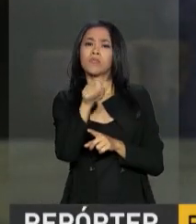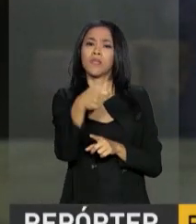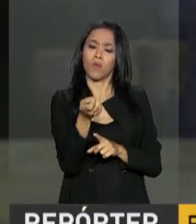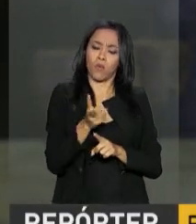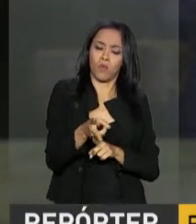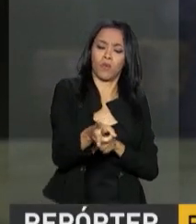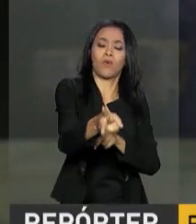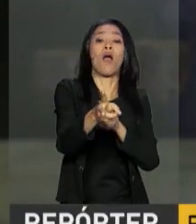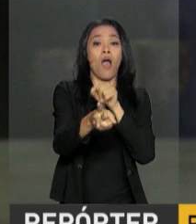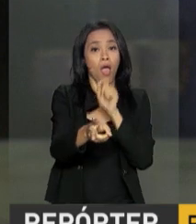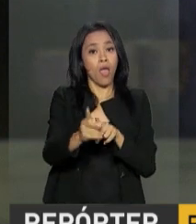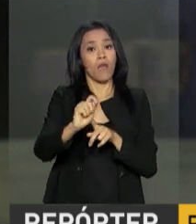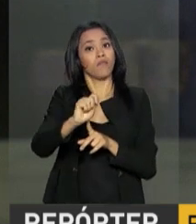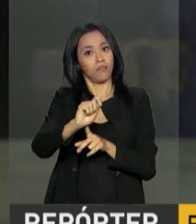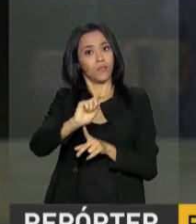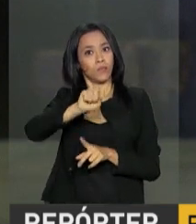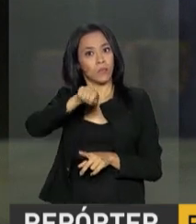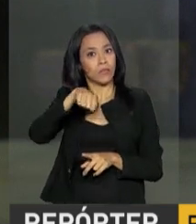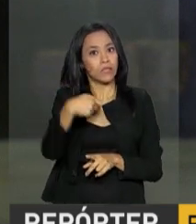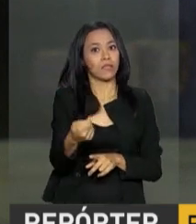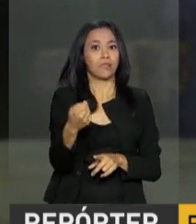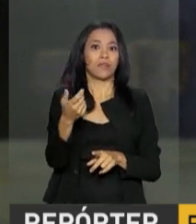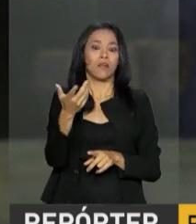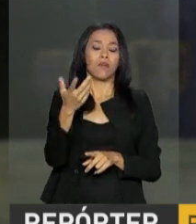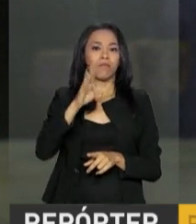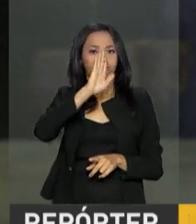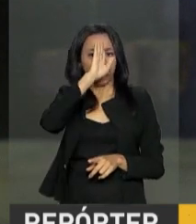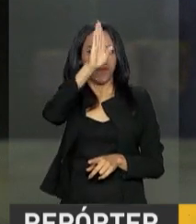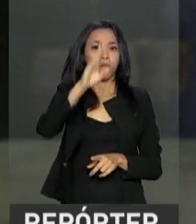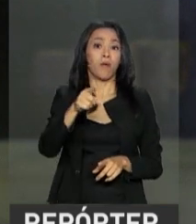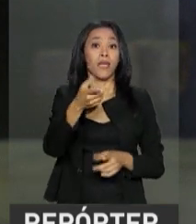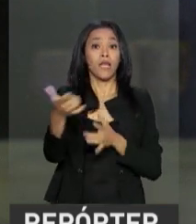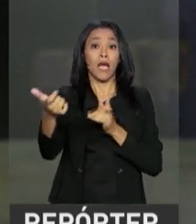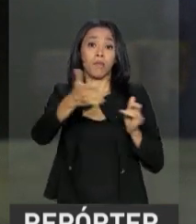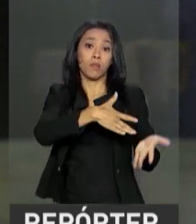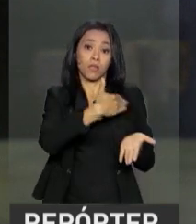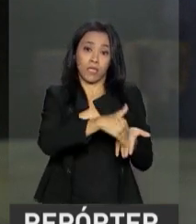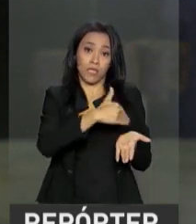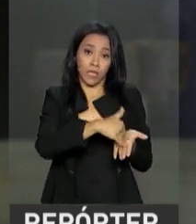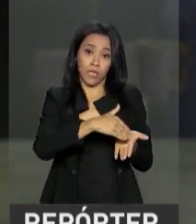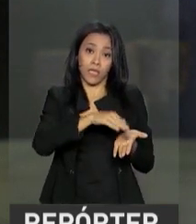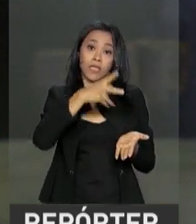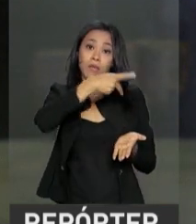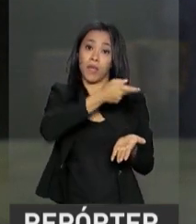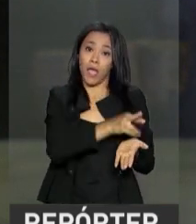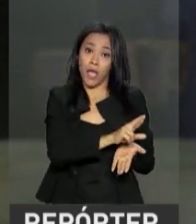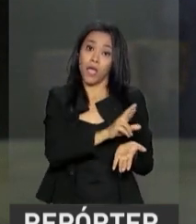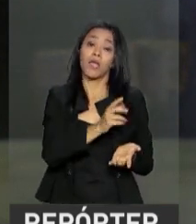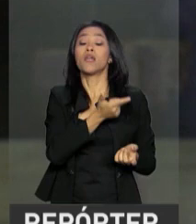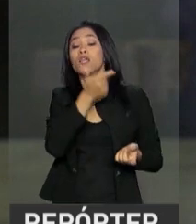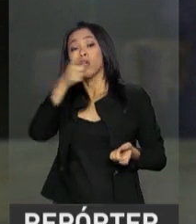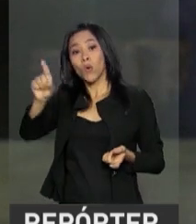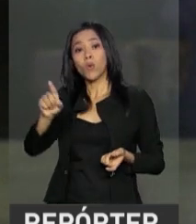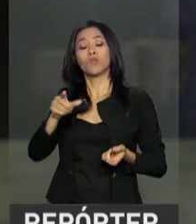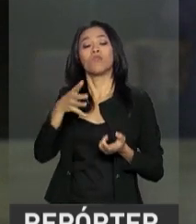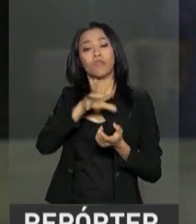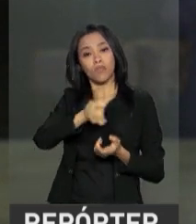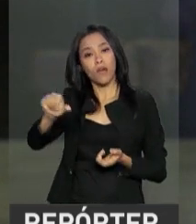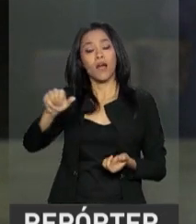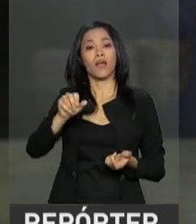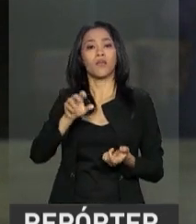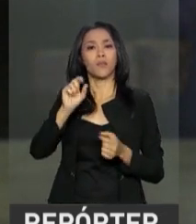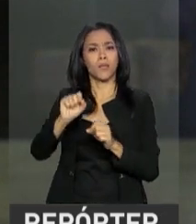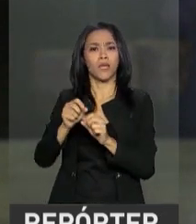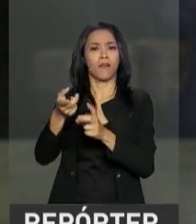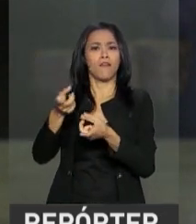ele deixou o comando da secretaria geral da presidência e entre outras prioridades vai liderar o processo de